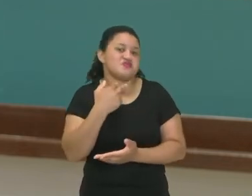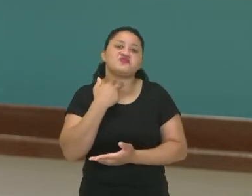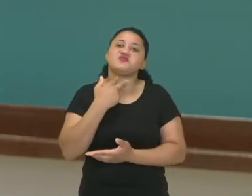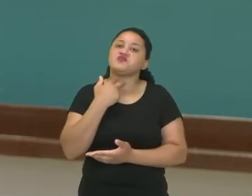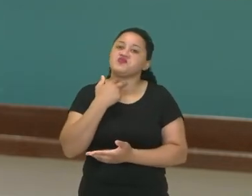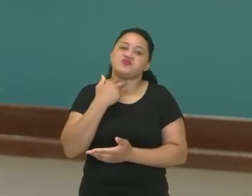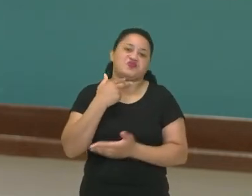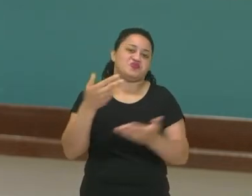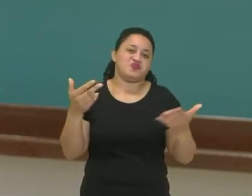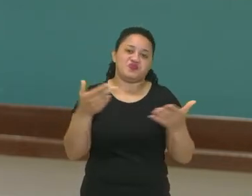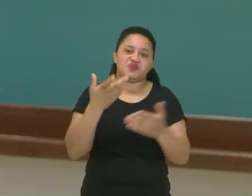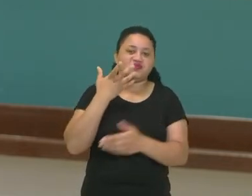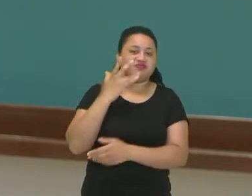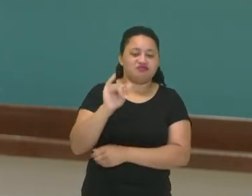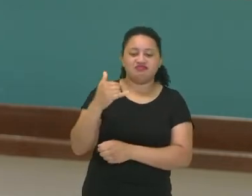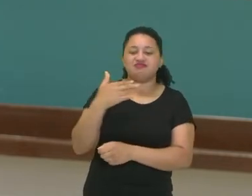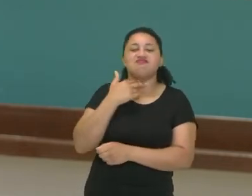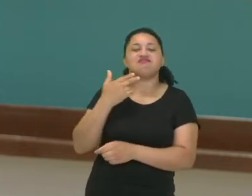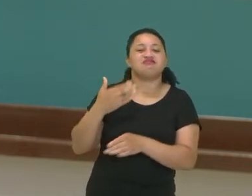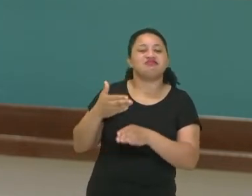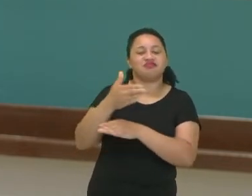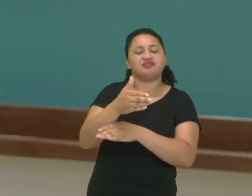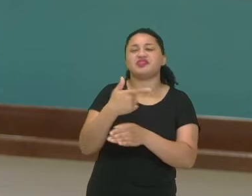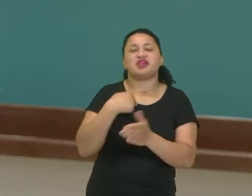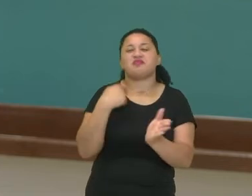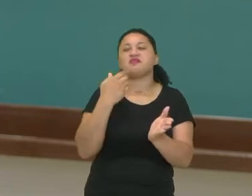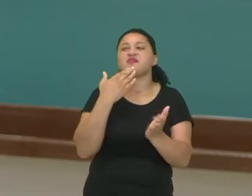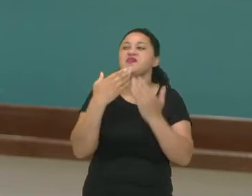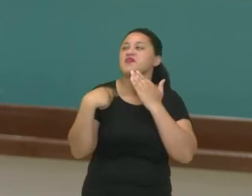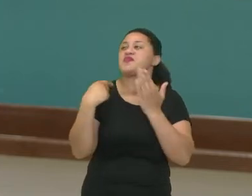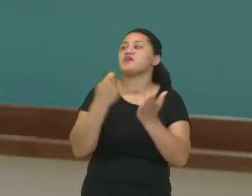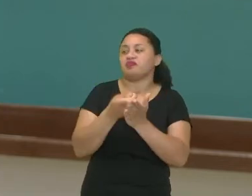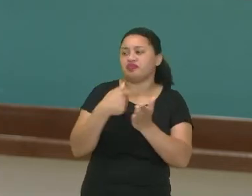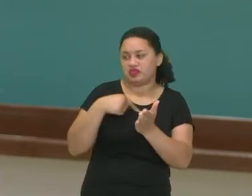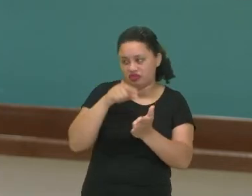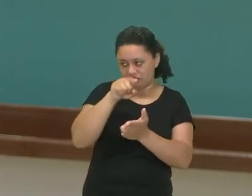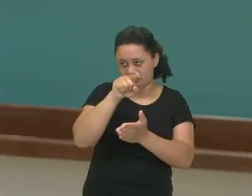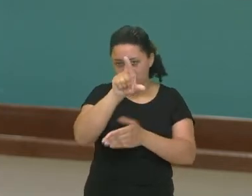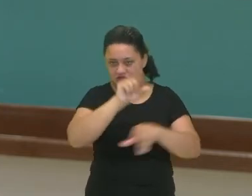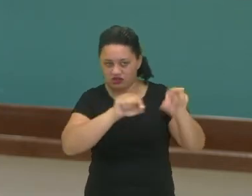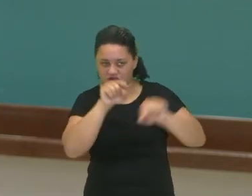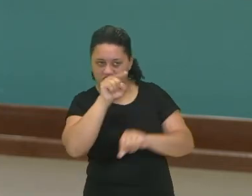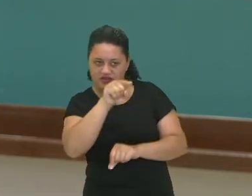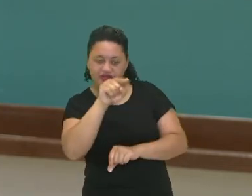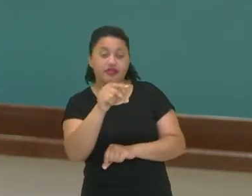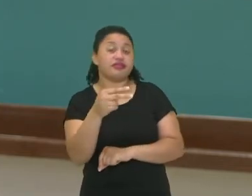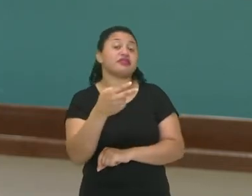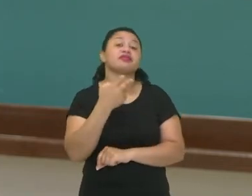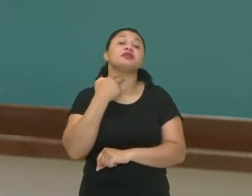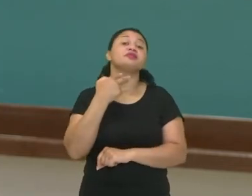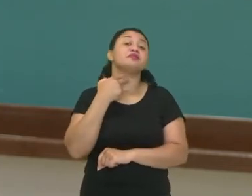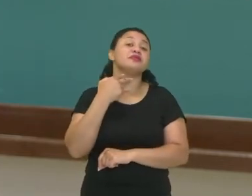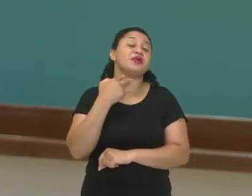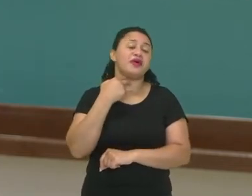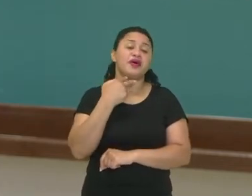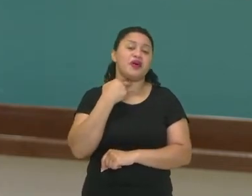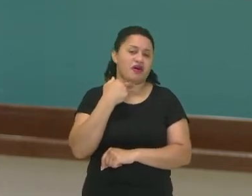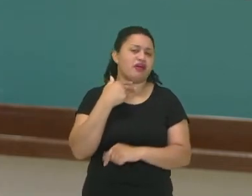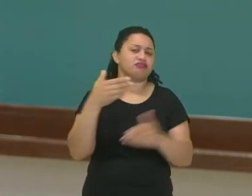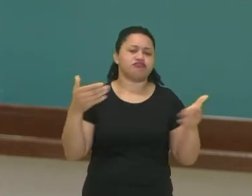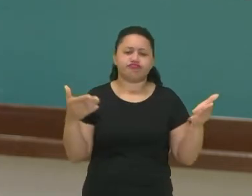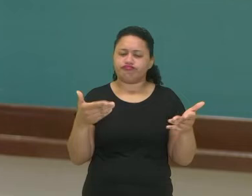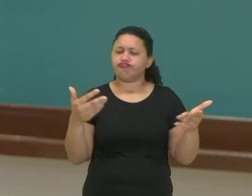podemos, criança não pode apostar, não pode participar de corridas de cavalo ou qualquer outro tipo de corrida que você